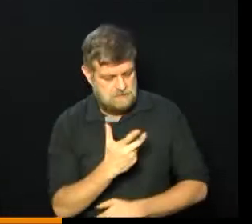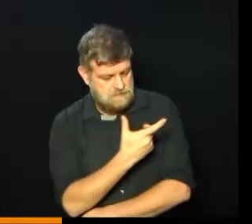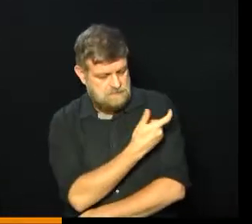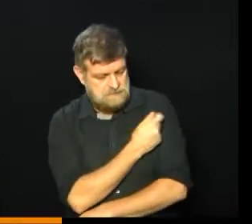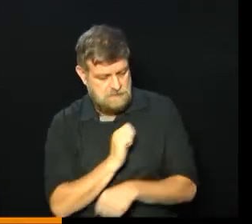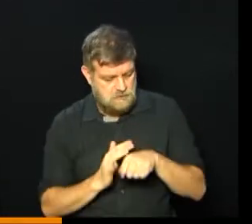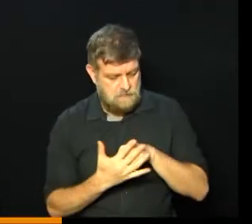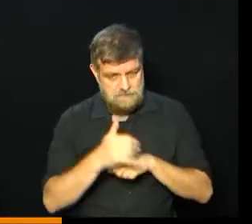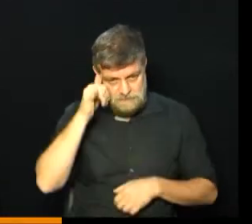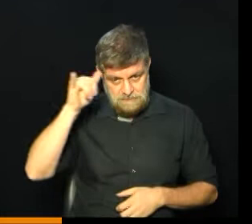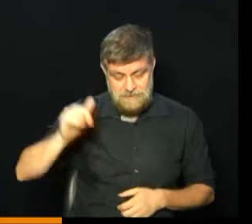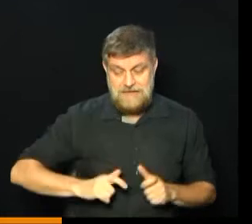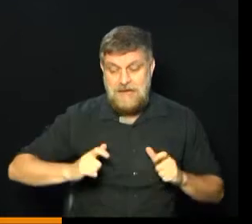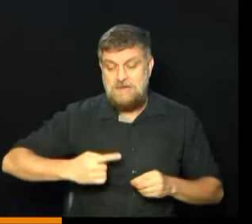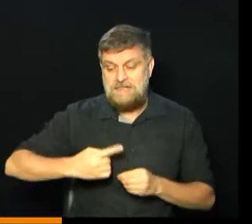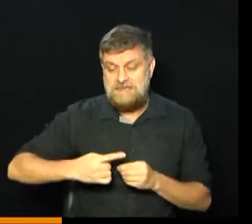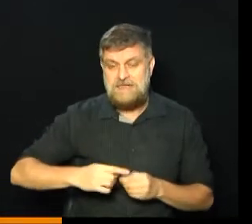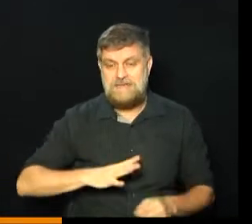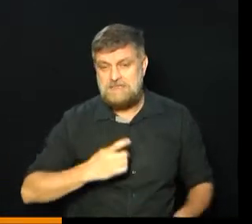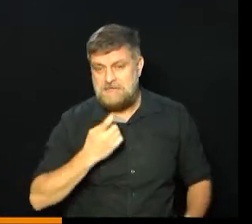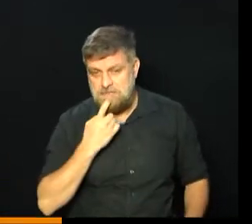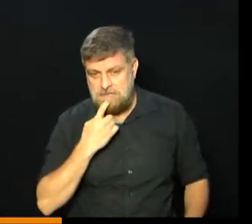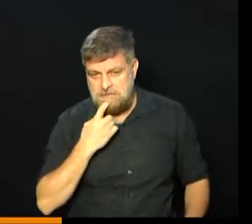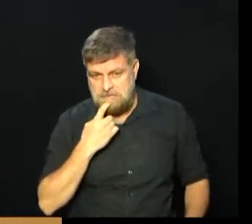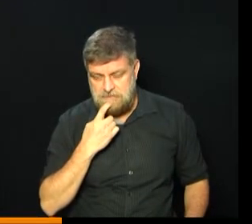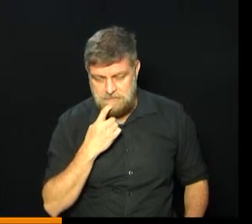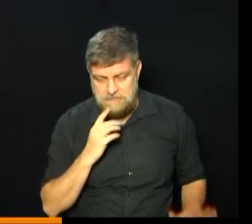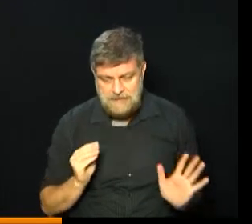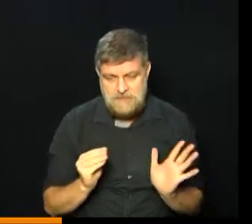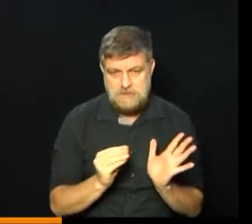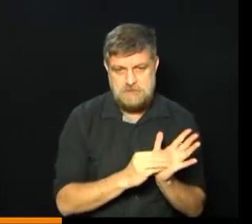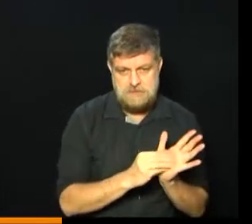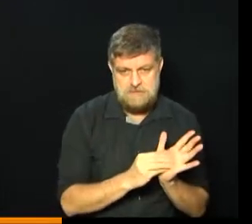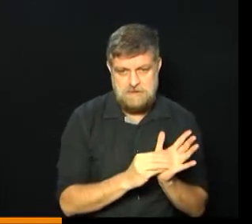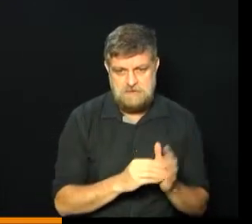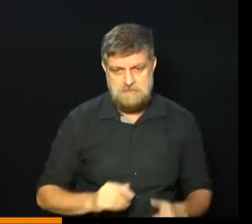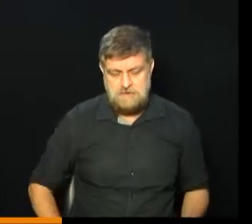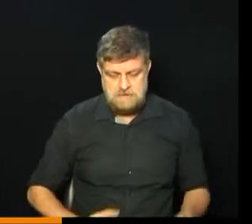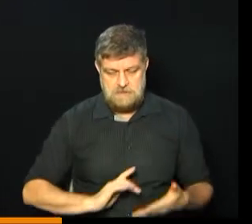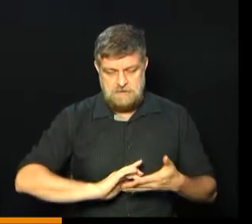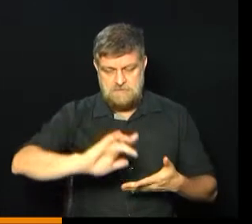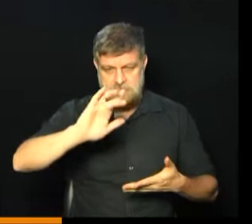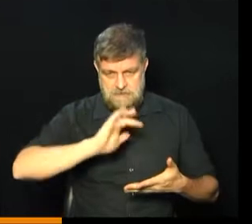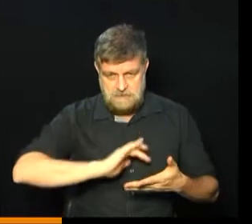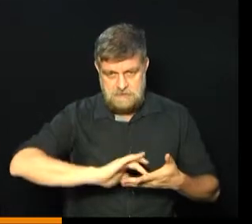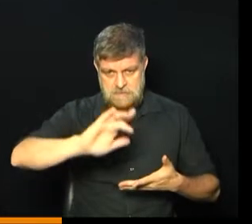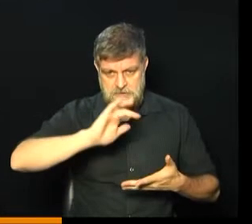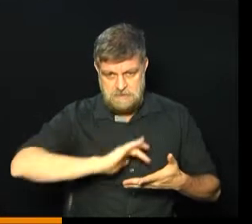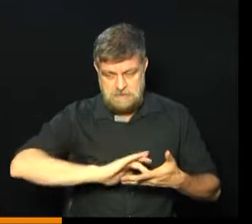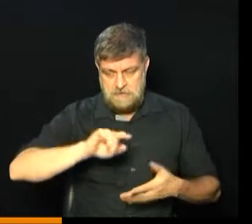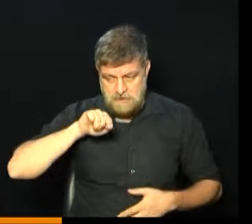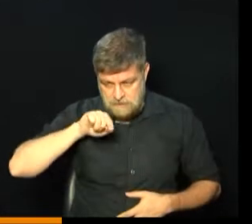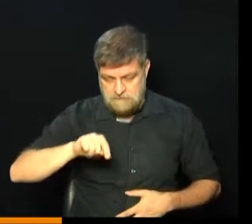covid-19 em Campinas Entra lá em agendamento Olha a Viviane tá fazendo o passo a passo que você deve fazer aí